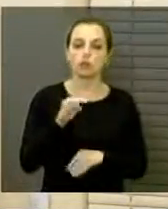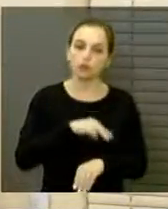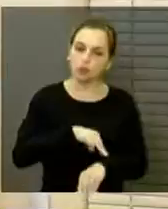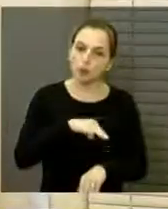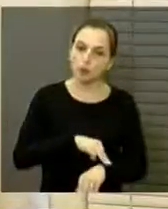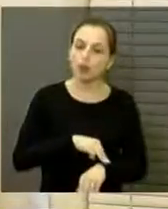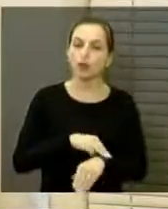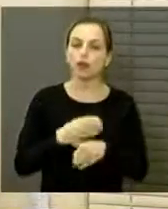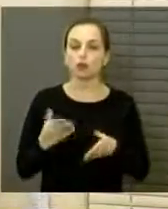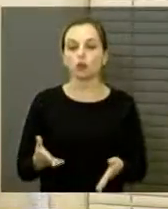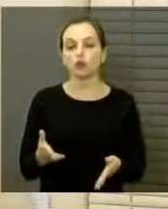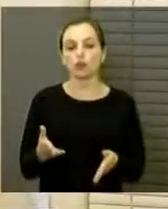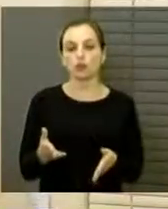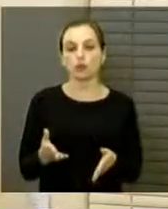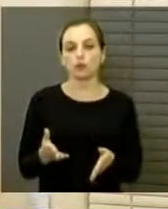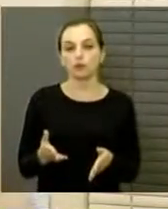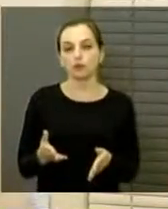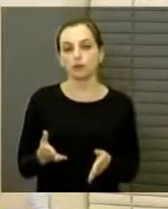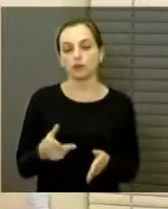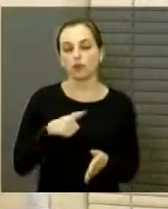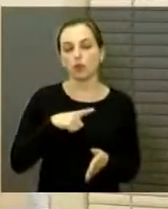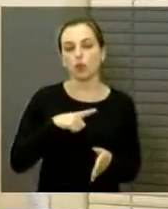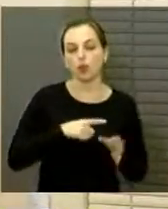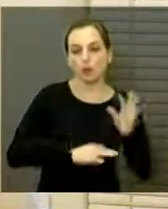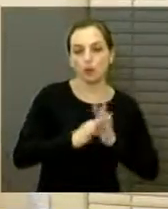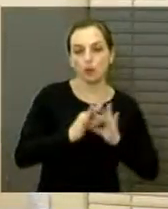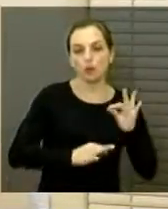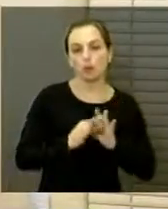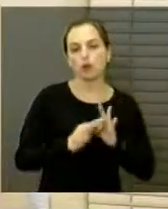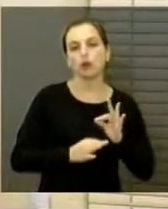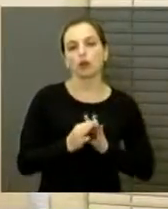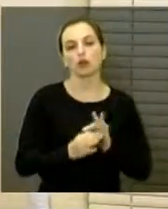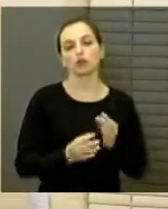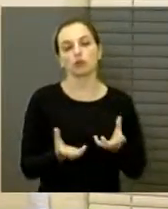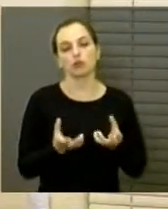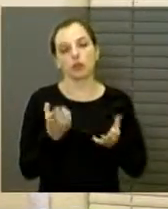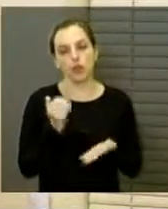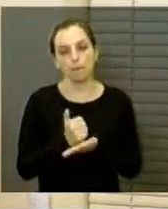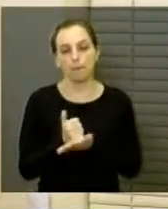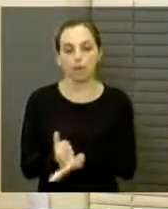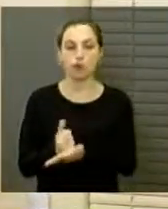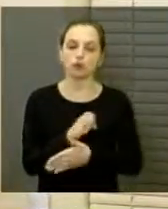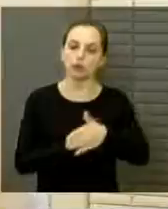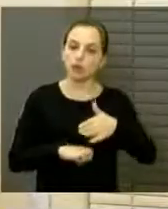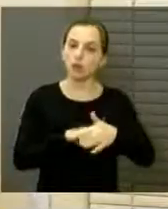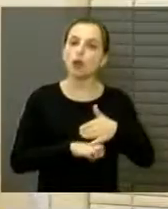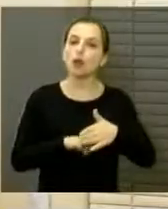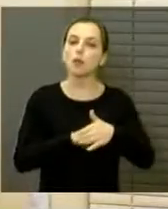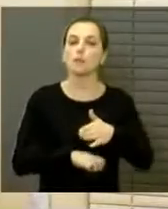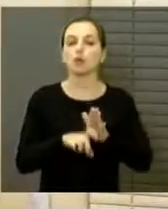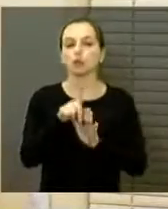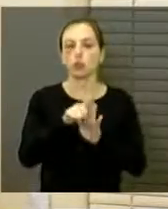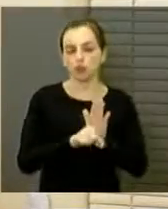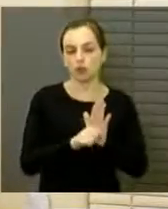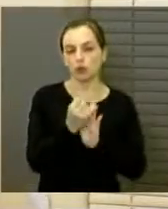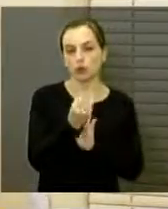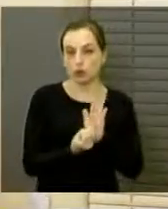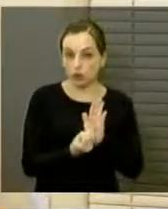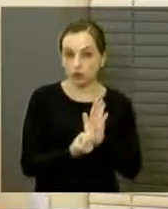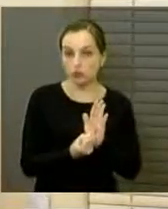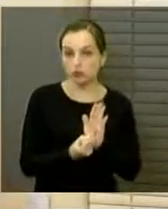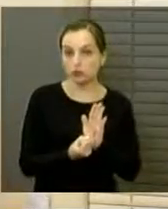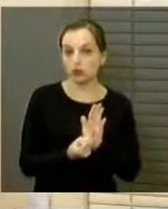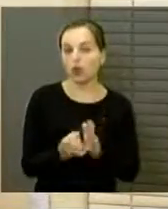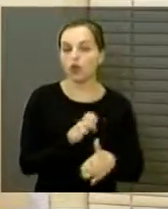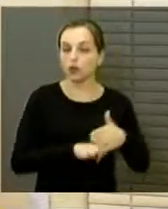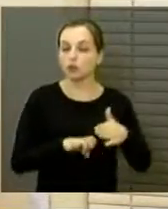que, naturalmente, quando você tem um projeto e você vai buscar apoio daquela empresa para ela deduzir do seu imposto de renda, as